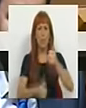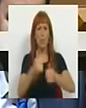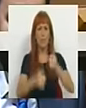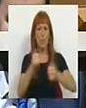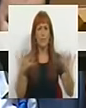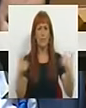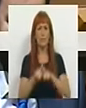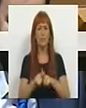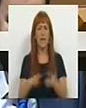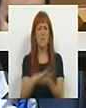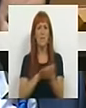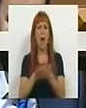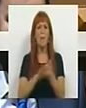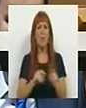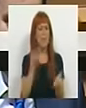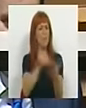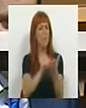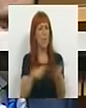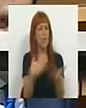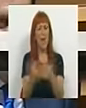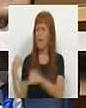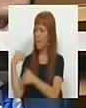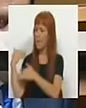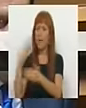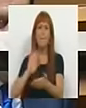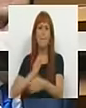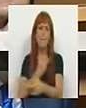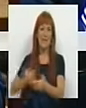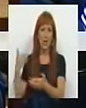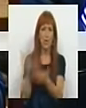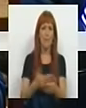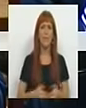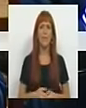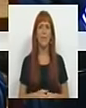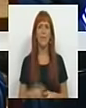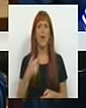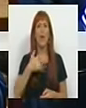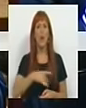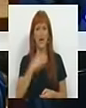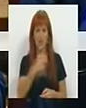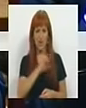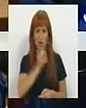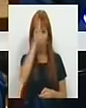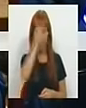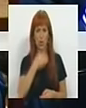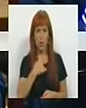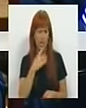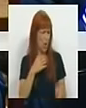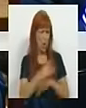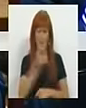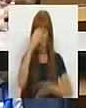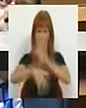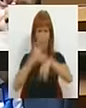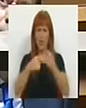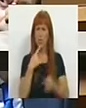competitividade baseada no empobrecimento que vinha do passado. E quero dizer ao Sr. Primeiro-Ministro que continua a